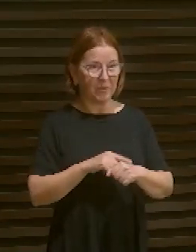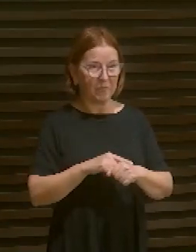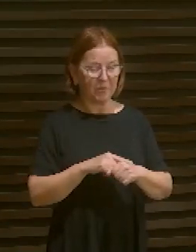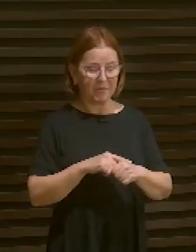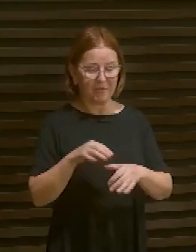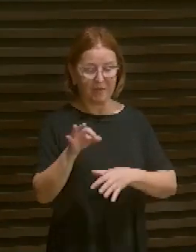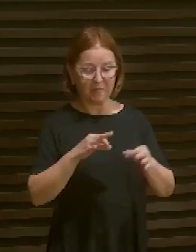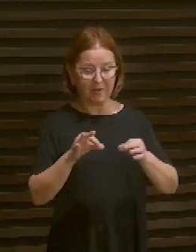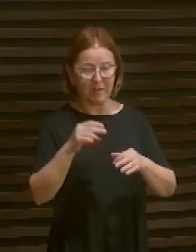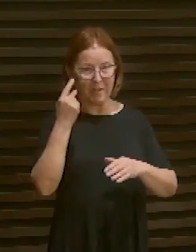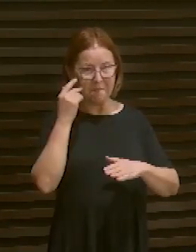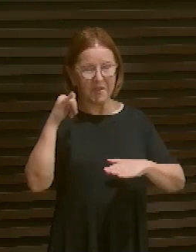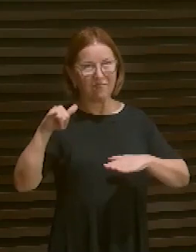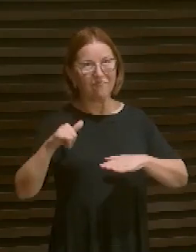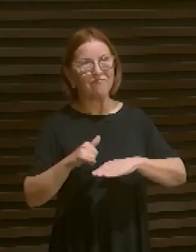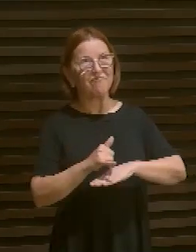sendo feitas.